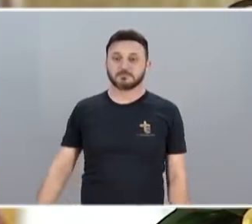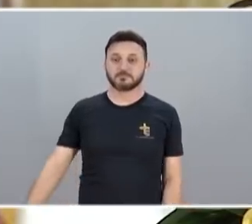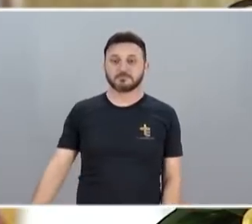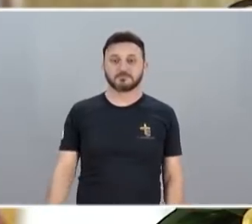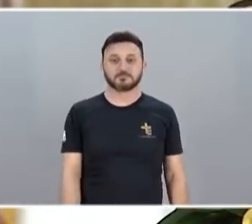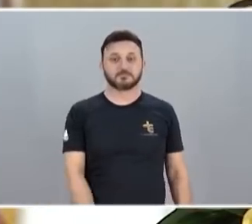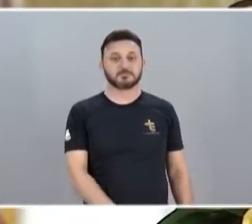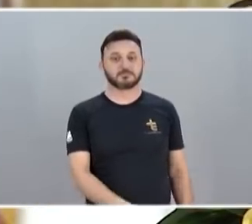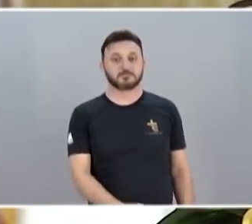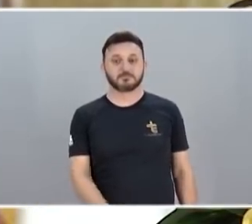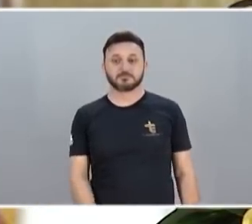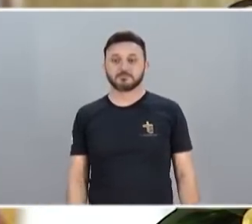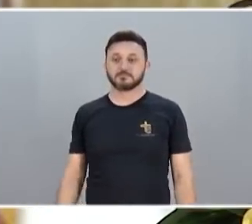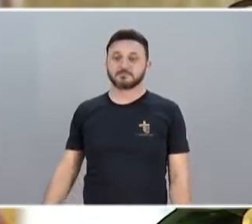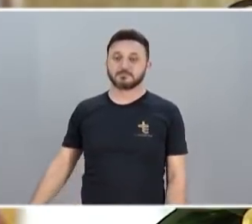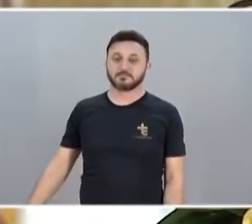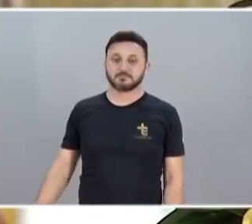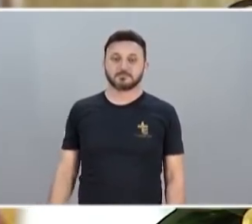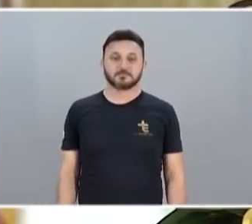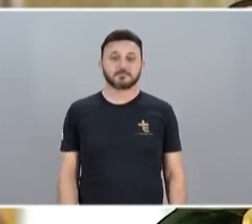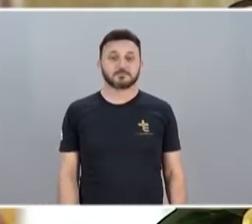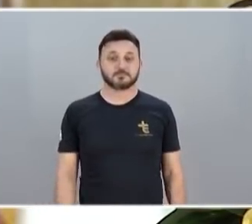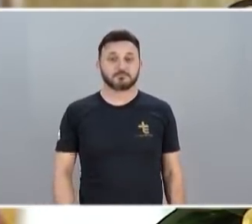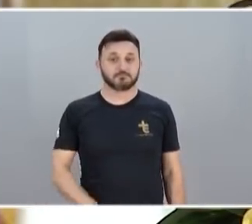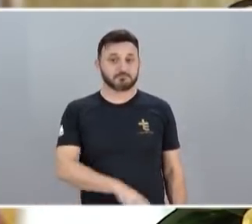Compreendei que nosso